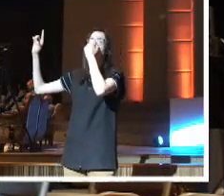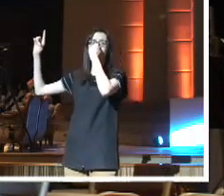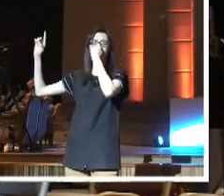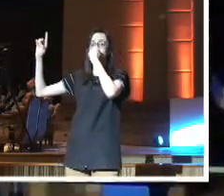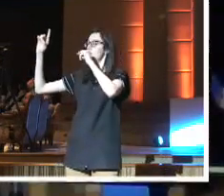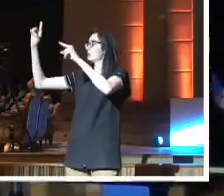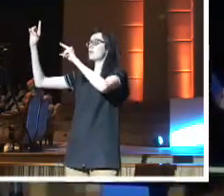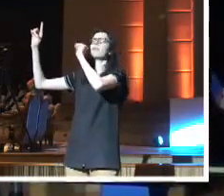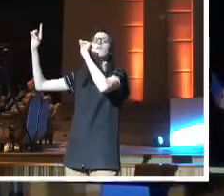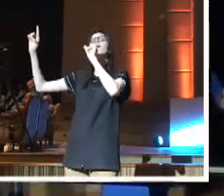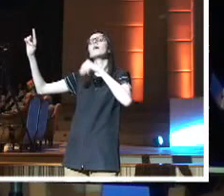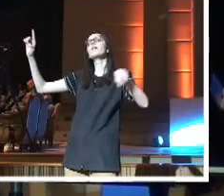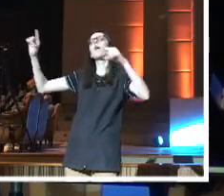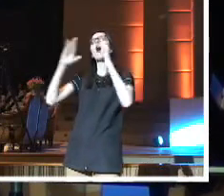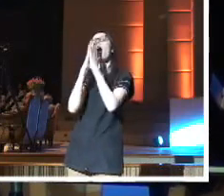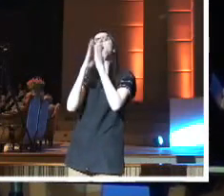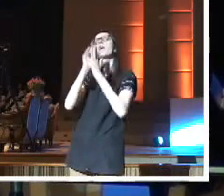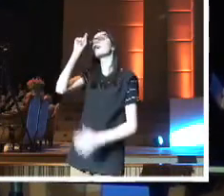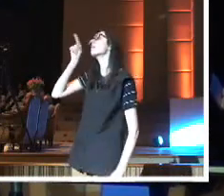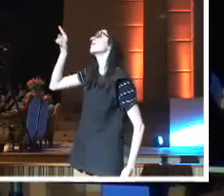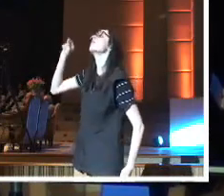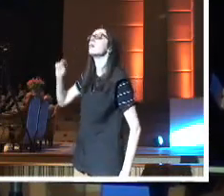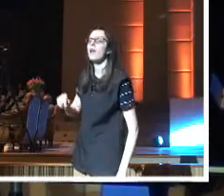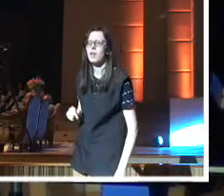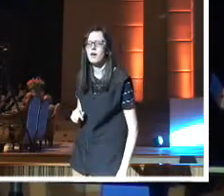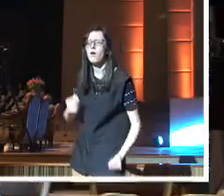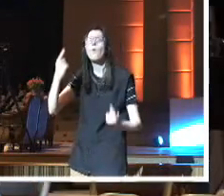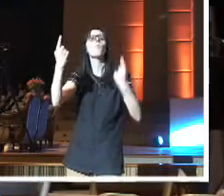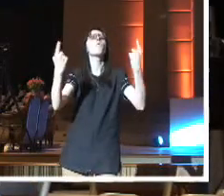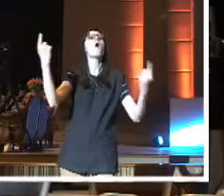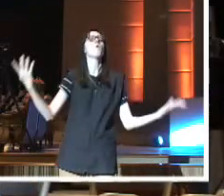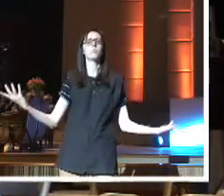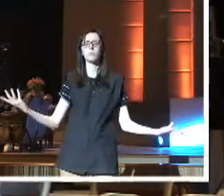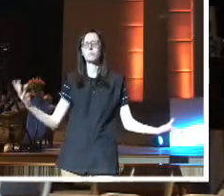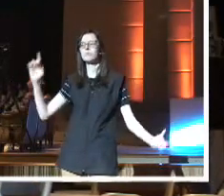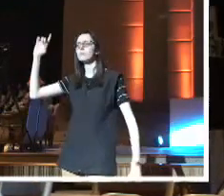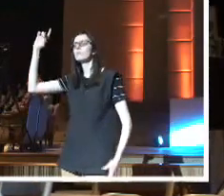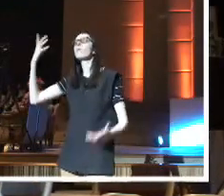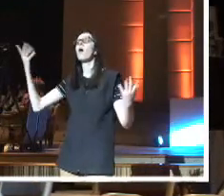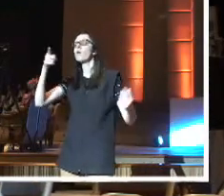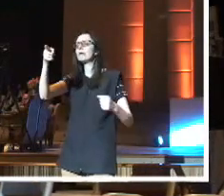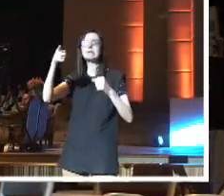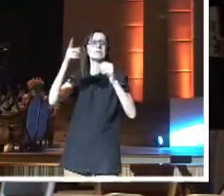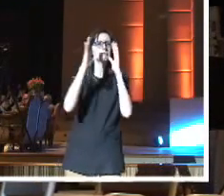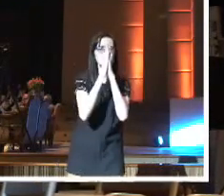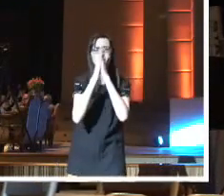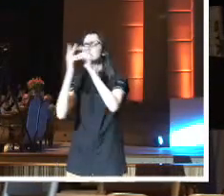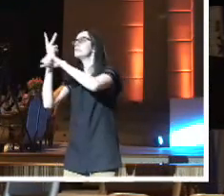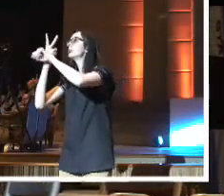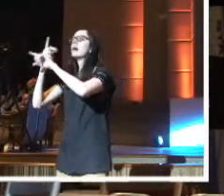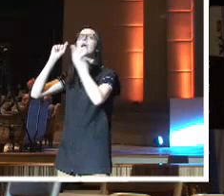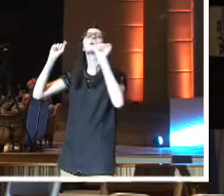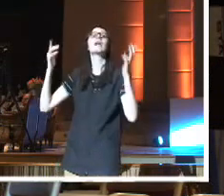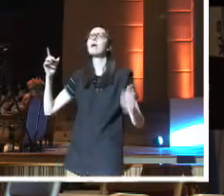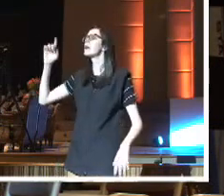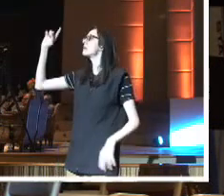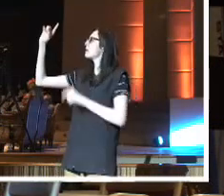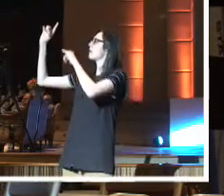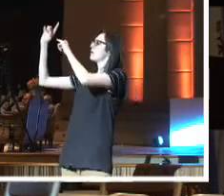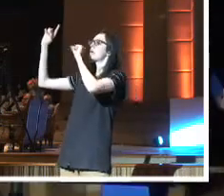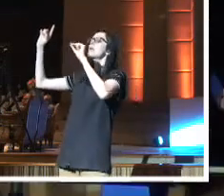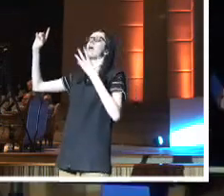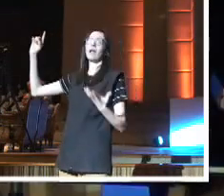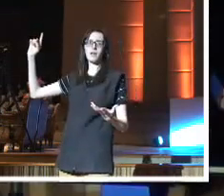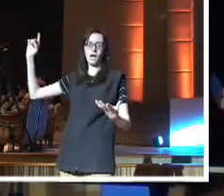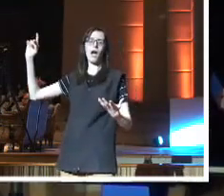Deus que você está orando? Quem é o Deus a quem você está buscando? Quem é esse Deus? É